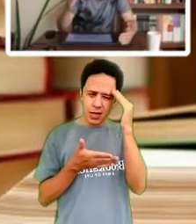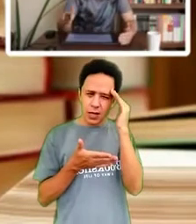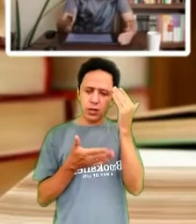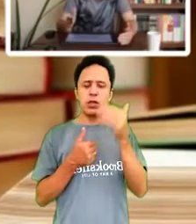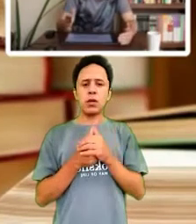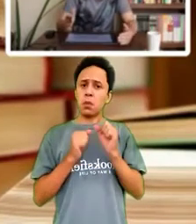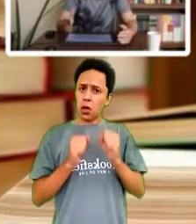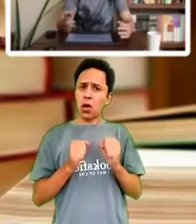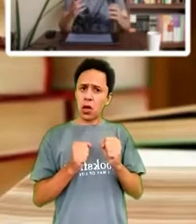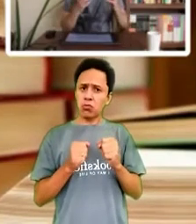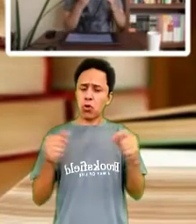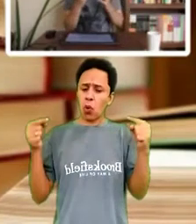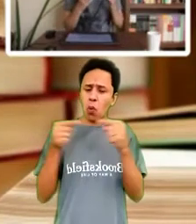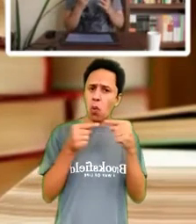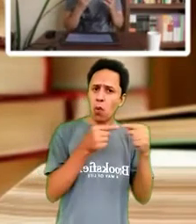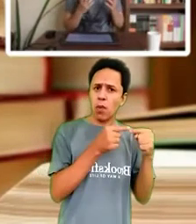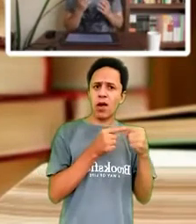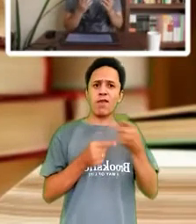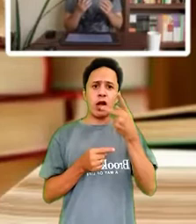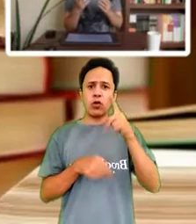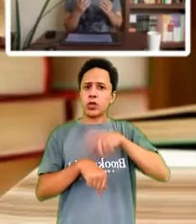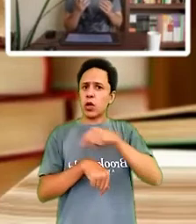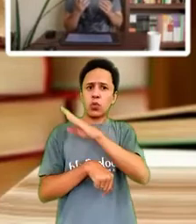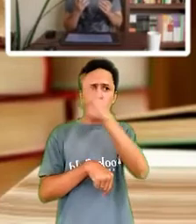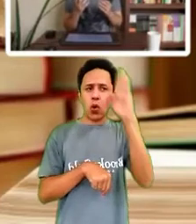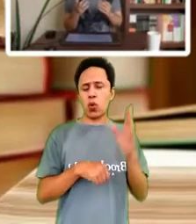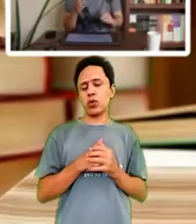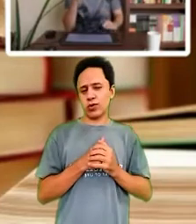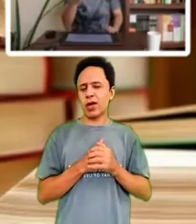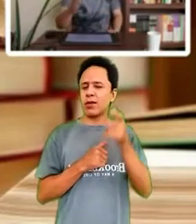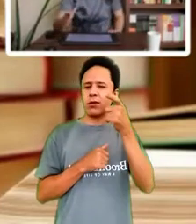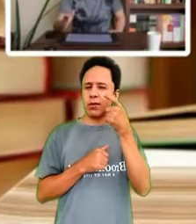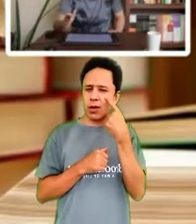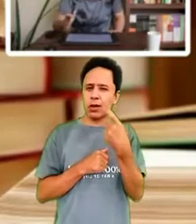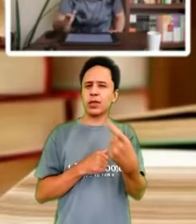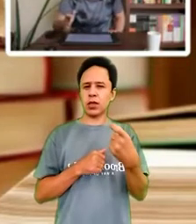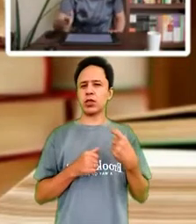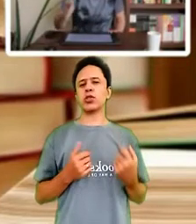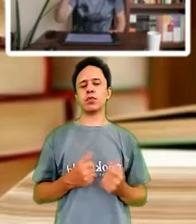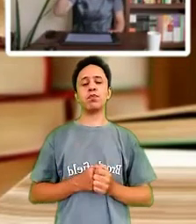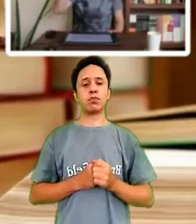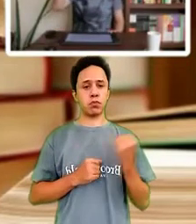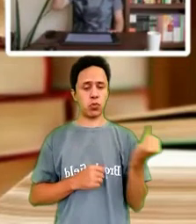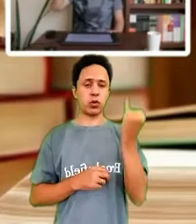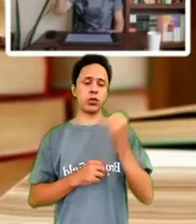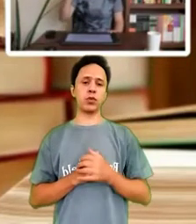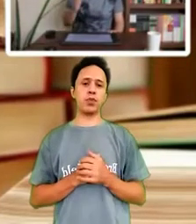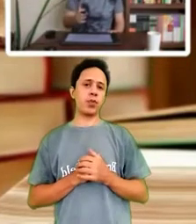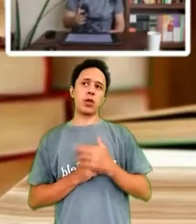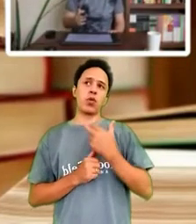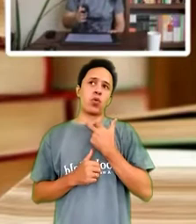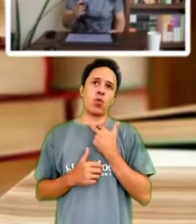coisa? Pode. Para fazer ganchos com aquilo que está sendo falado o tempo todo. E é interessante que isso aconteça. Então,